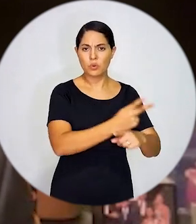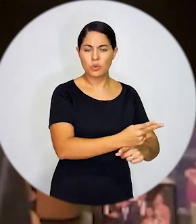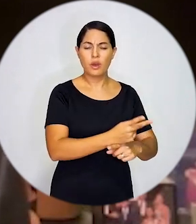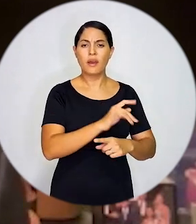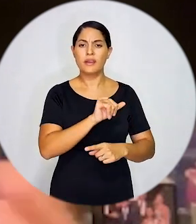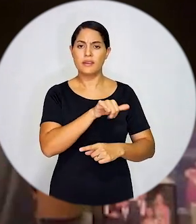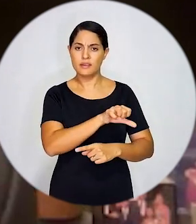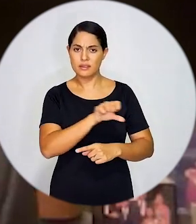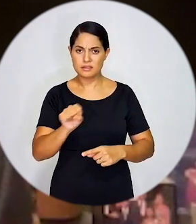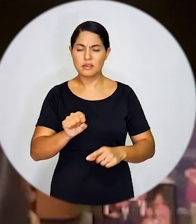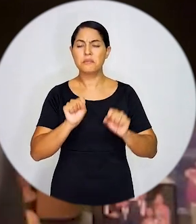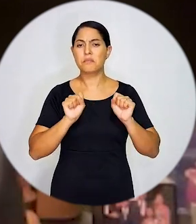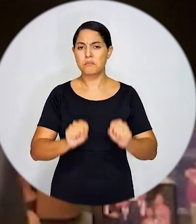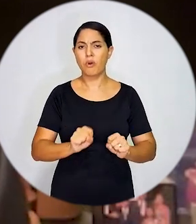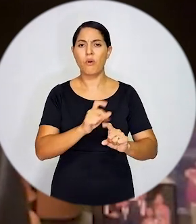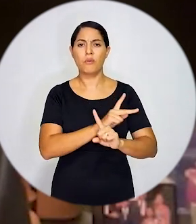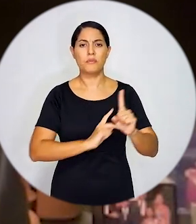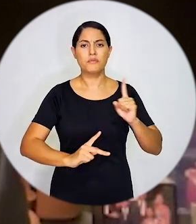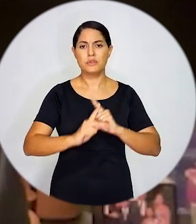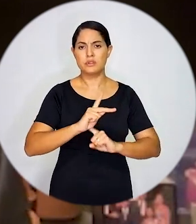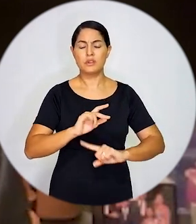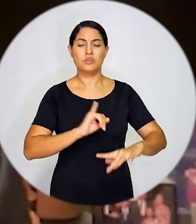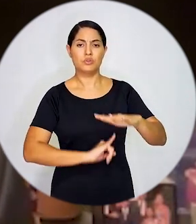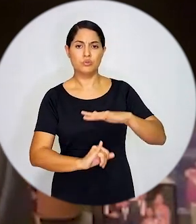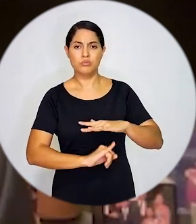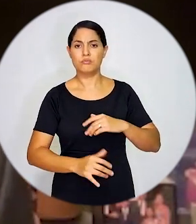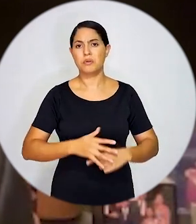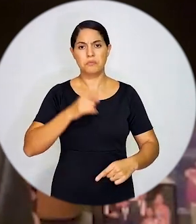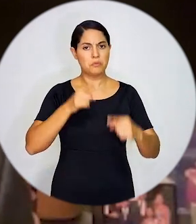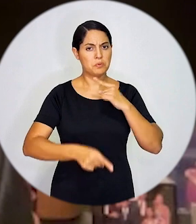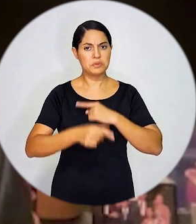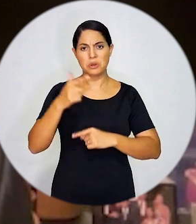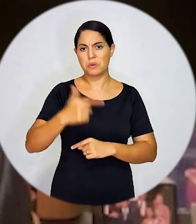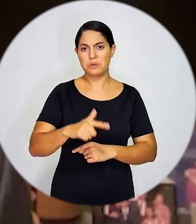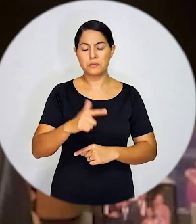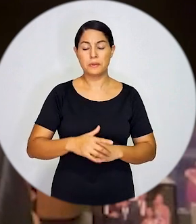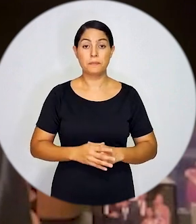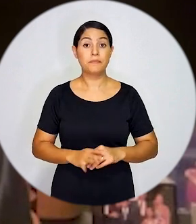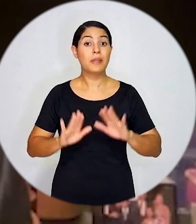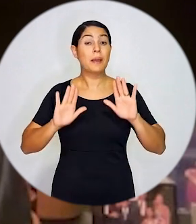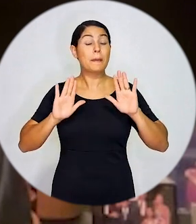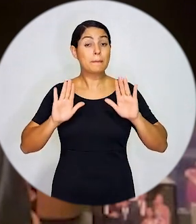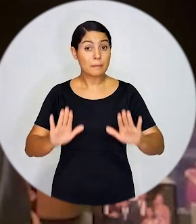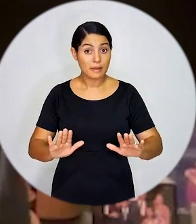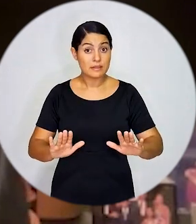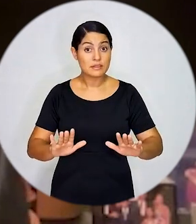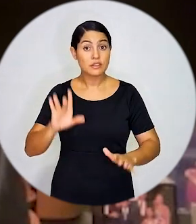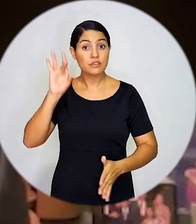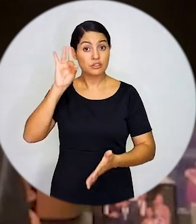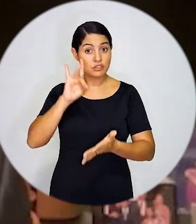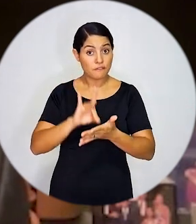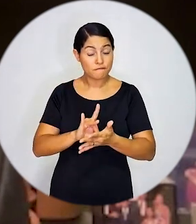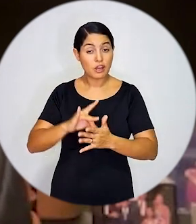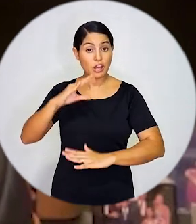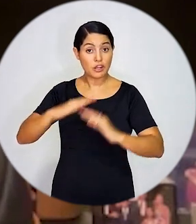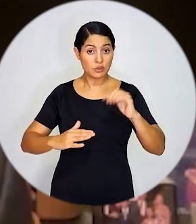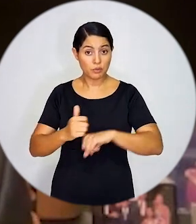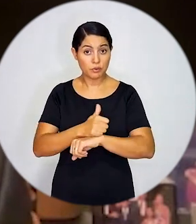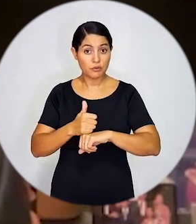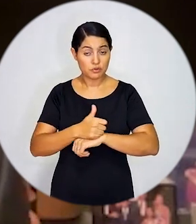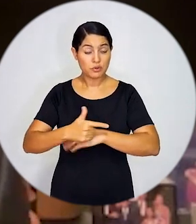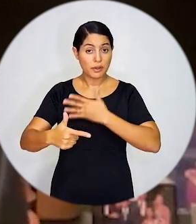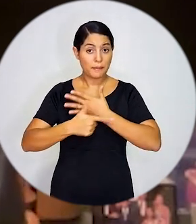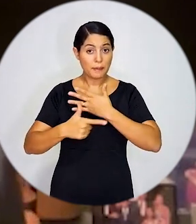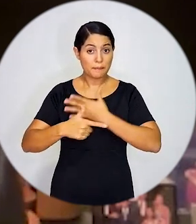requer um benefício ou um instituto de previdência, não tem nenhum óbice para isso. Porém, aquele profissional que está